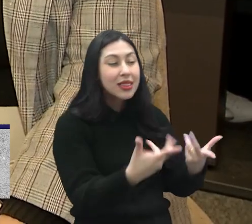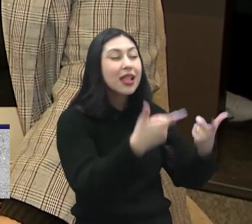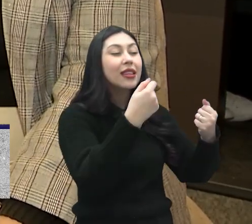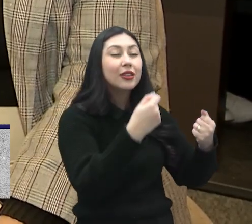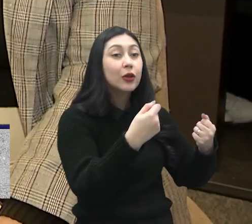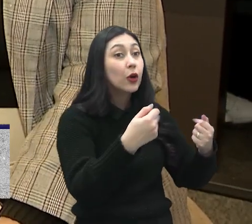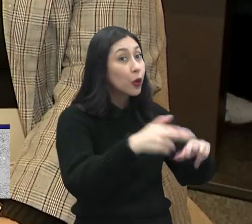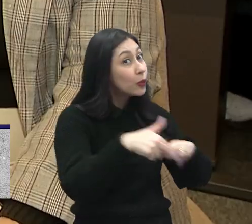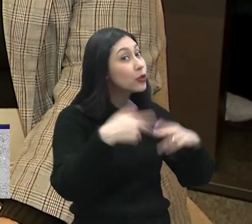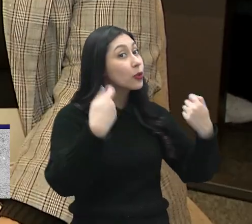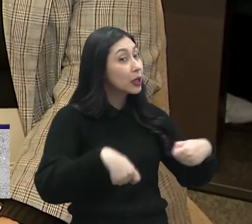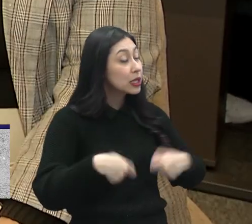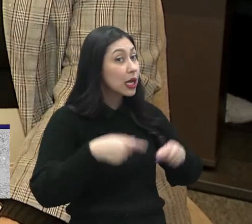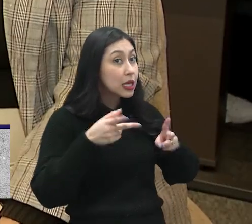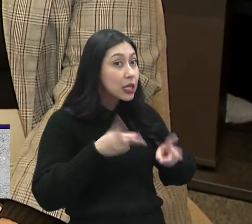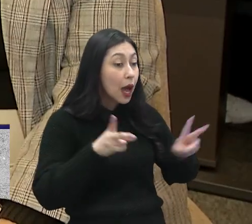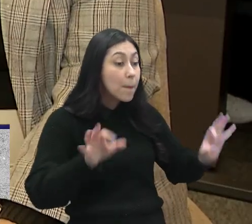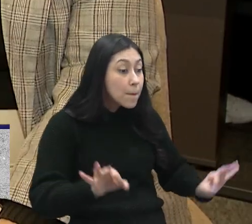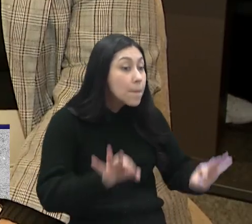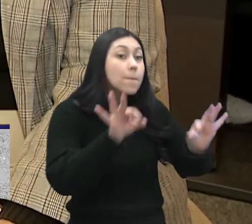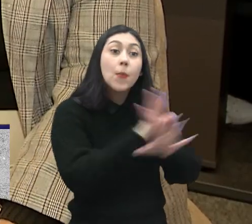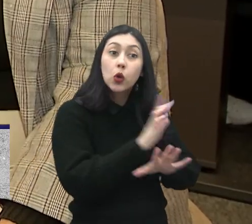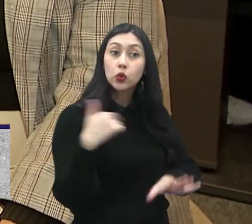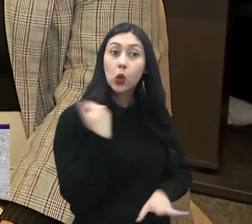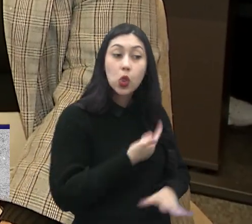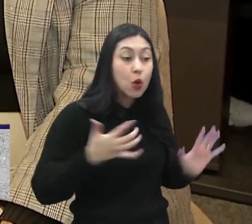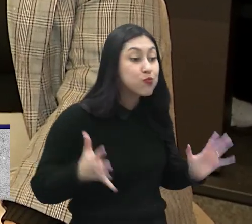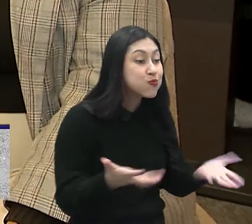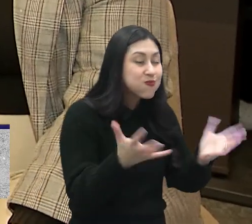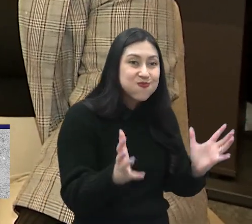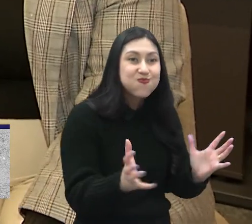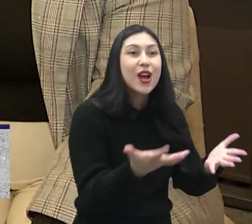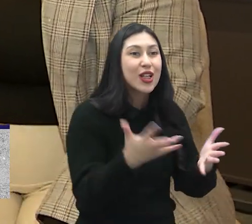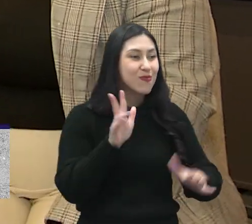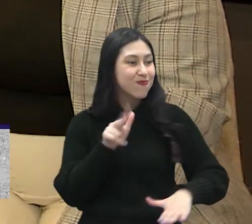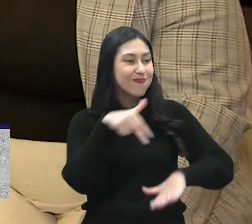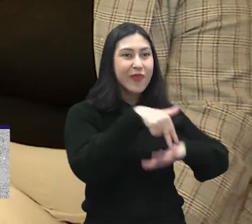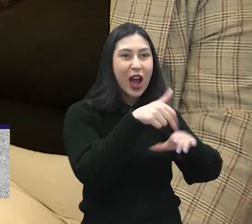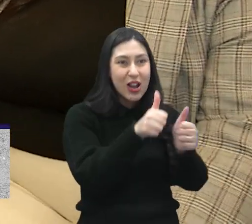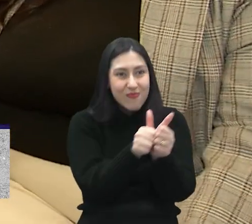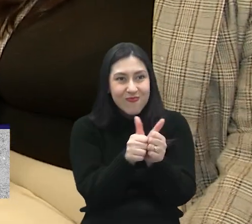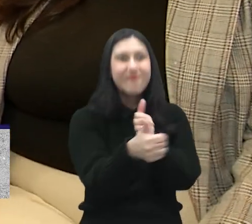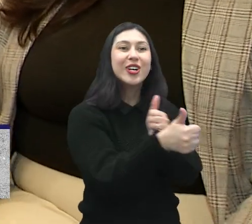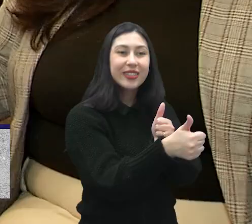gente incentiva muito o protagonismo das pessoas, a busca pelo conhecimento e